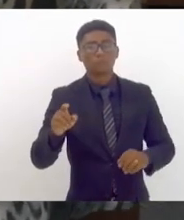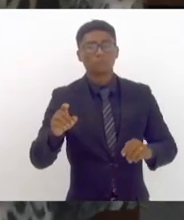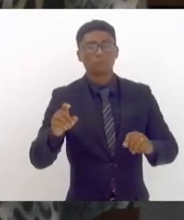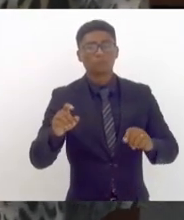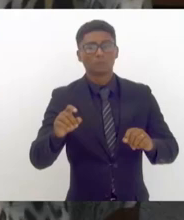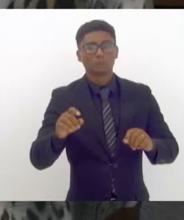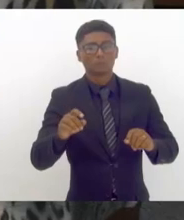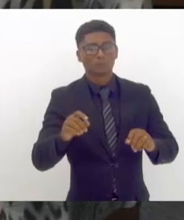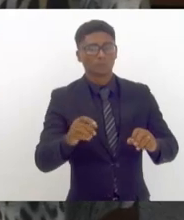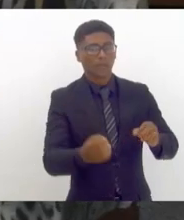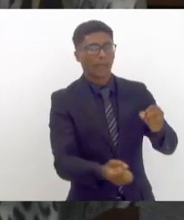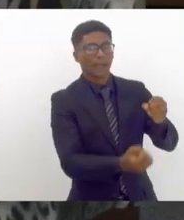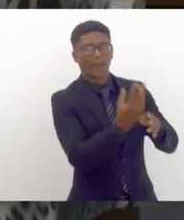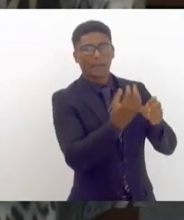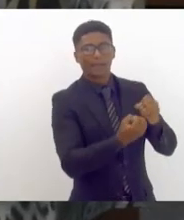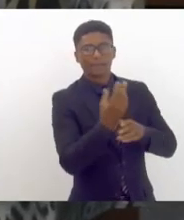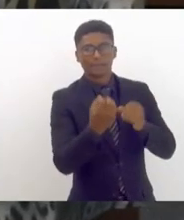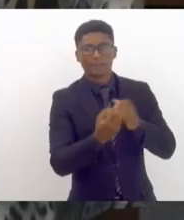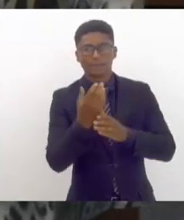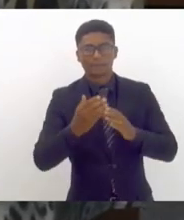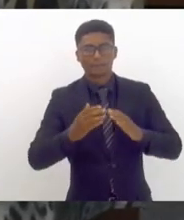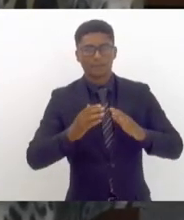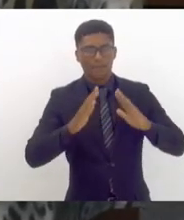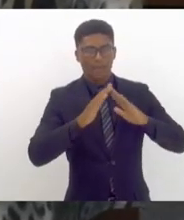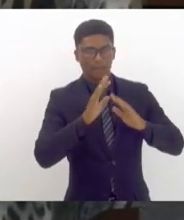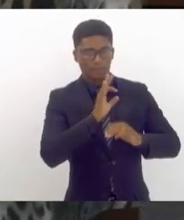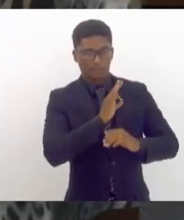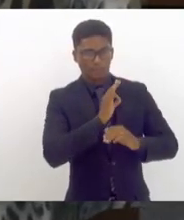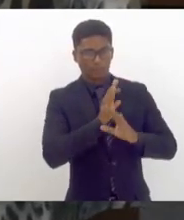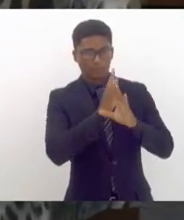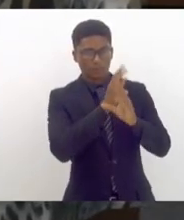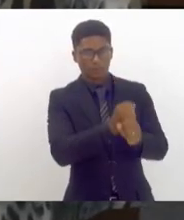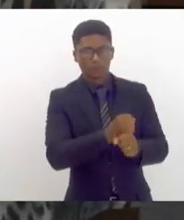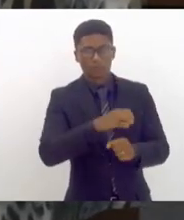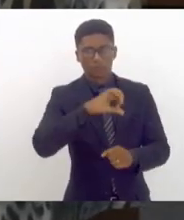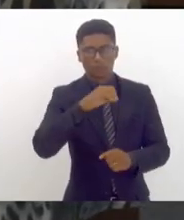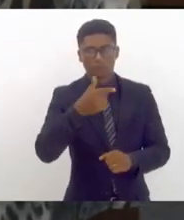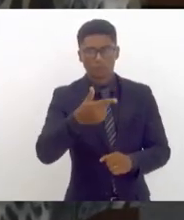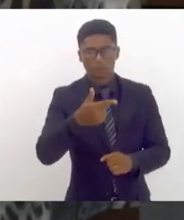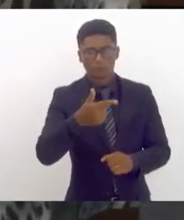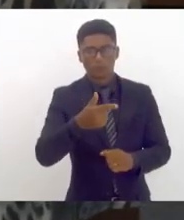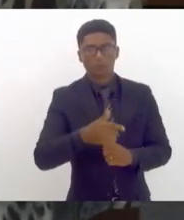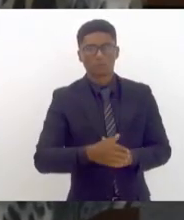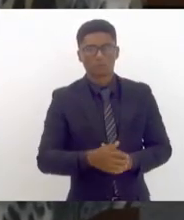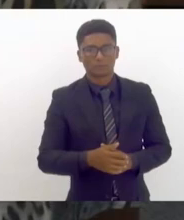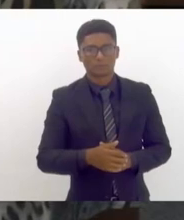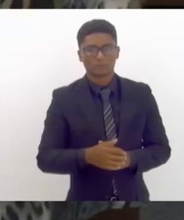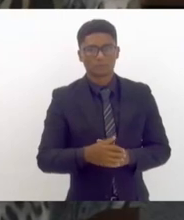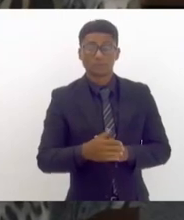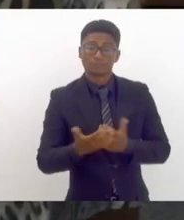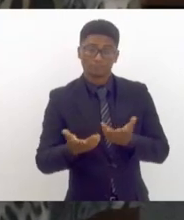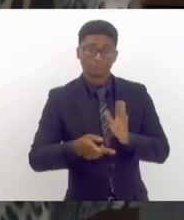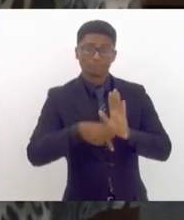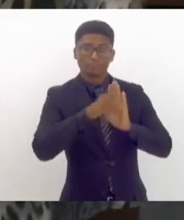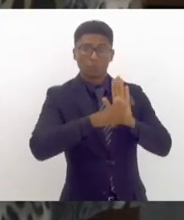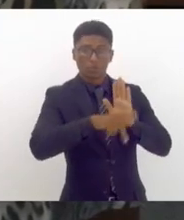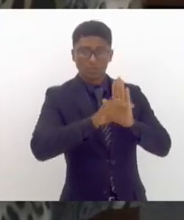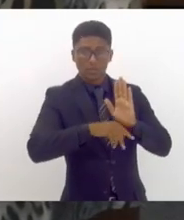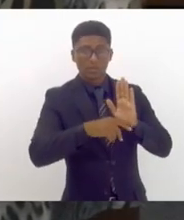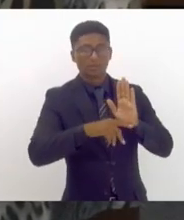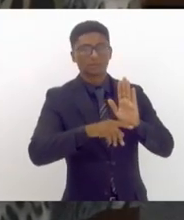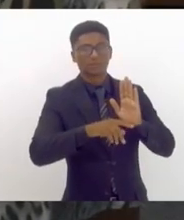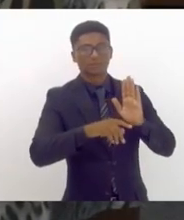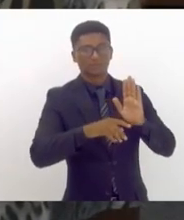92 delegacias especializadas na linha do projeto original da